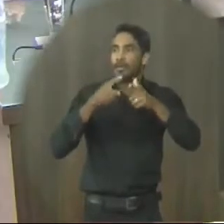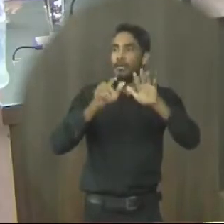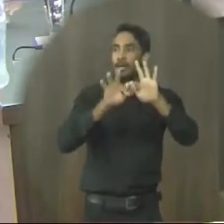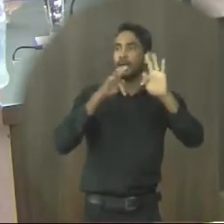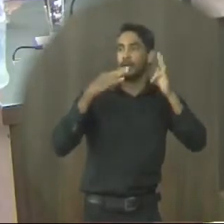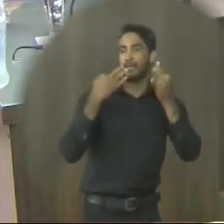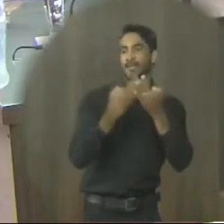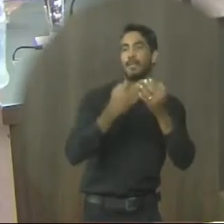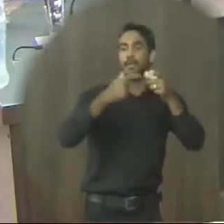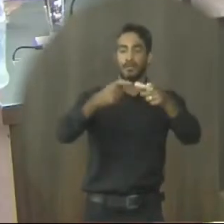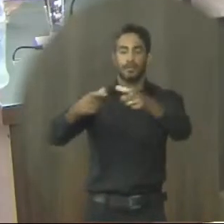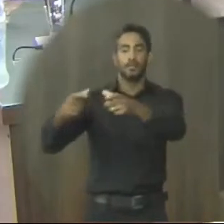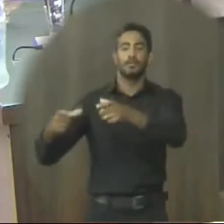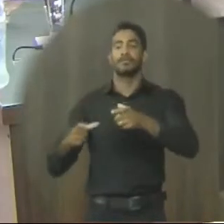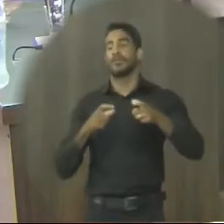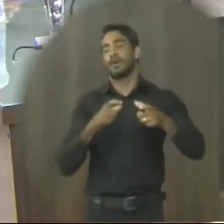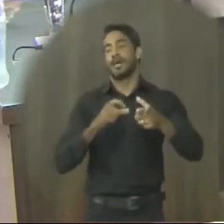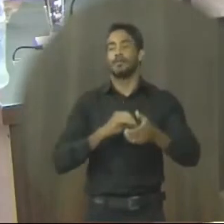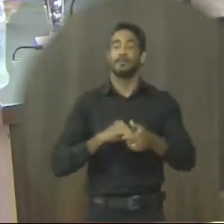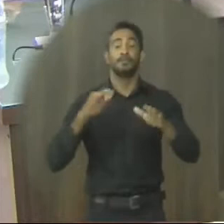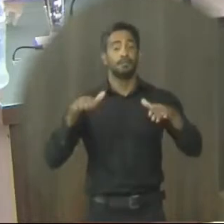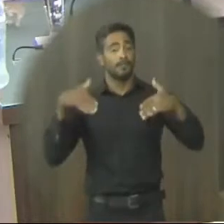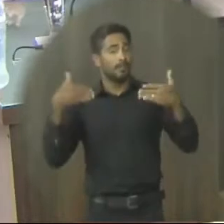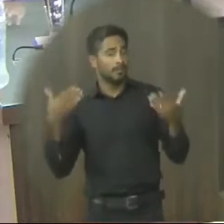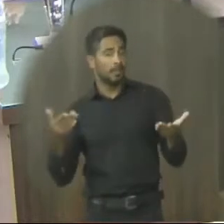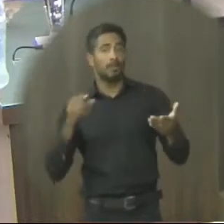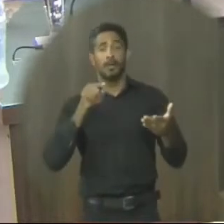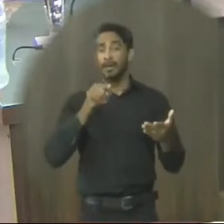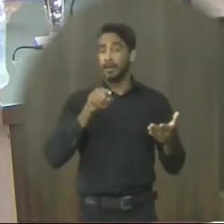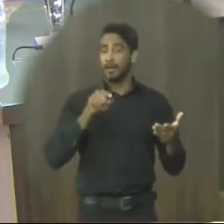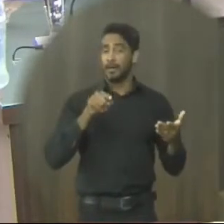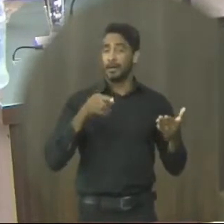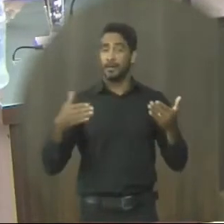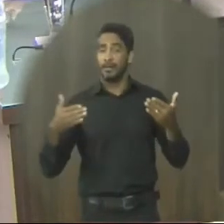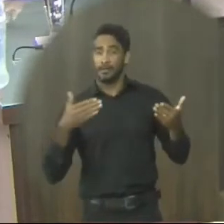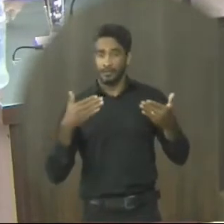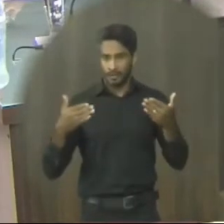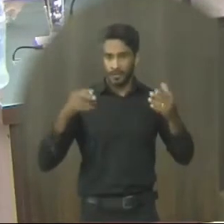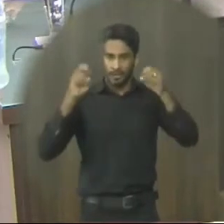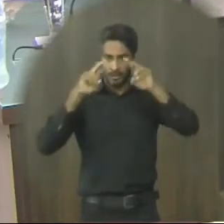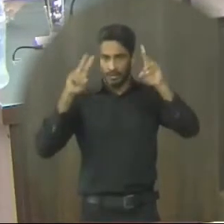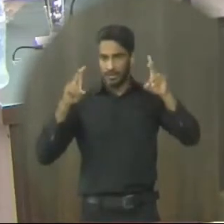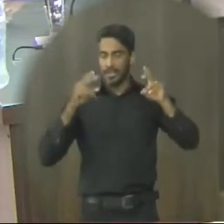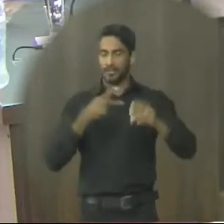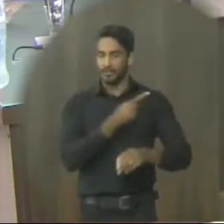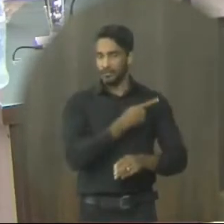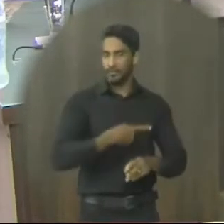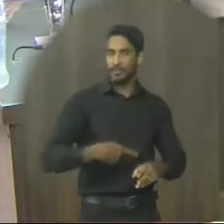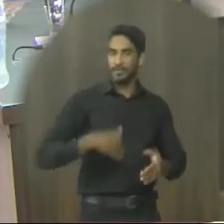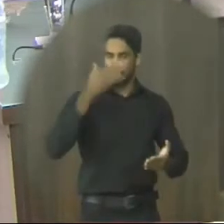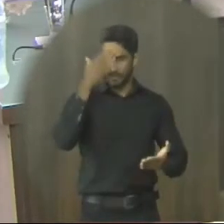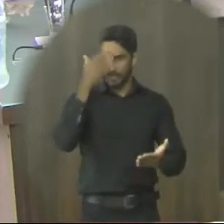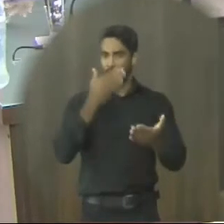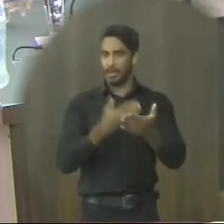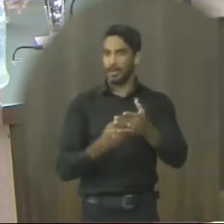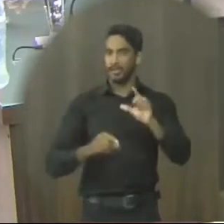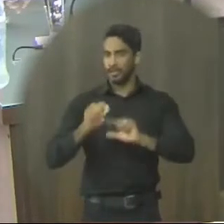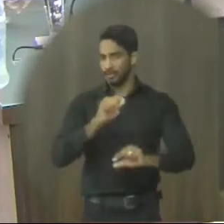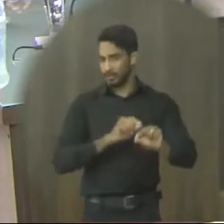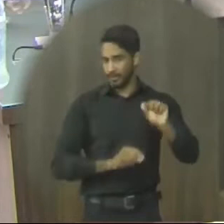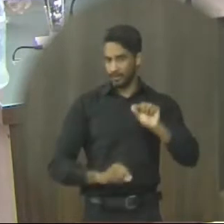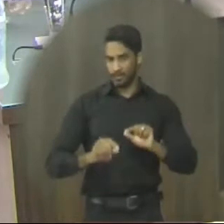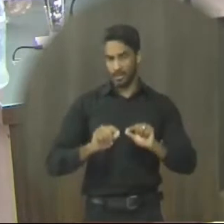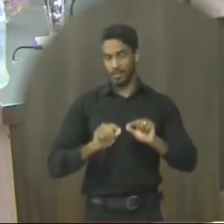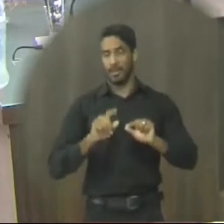ali locadas. Então, diante da gravidade desse assunto, senhor presidente, eu acredito que não